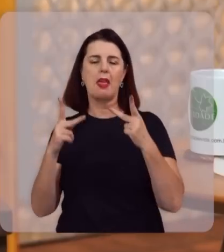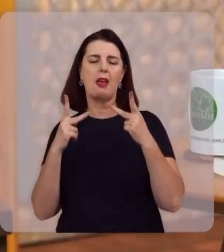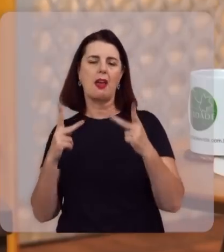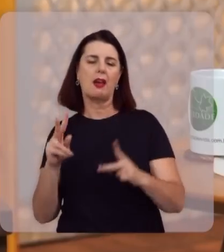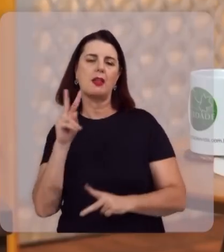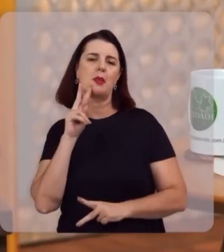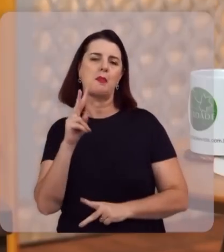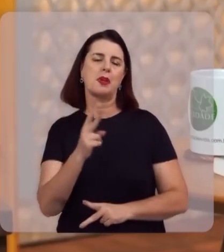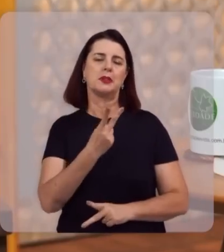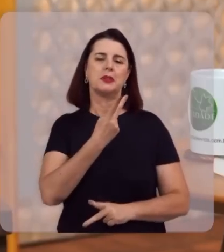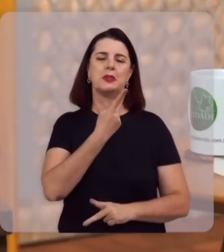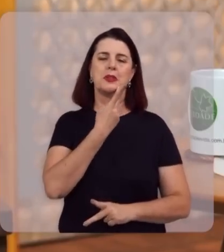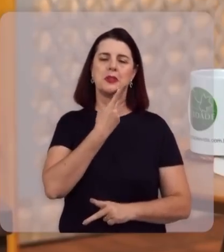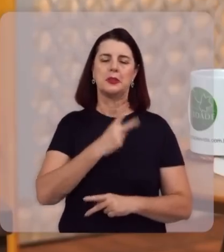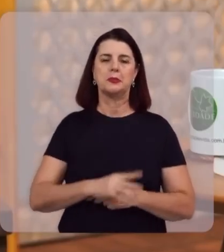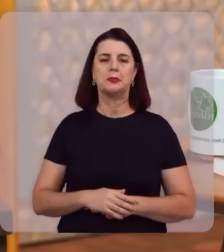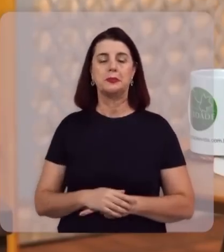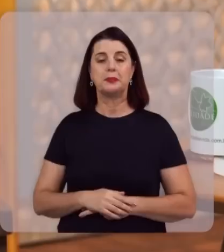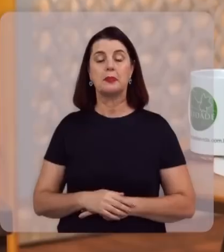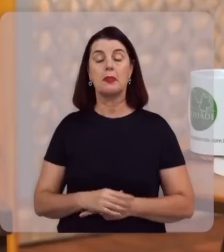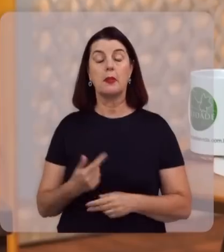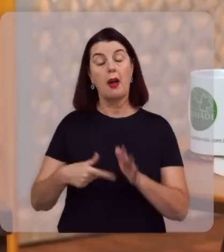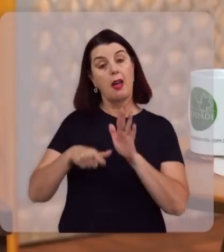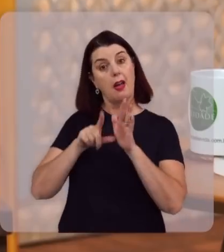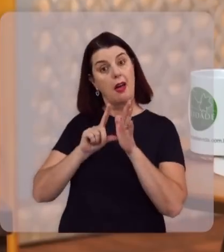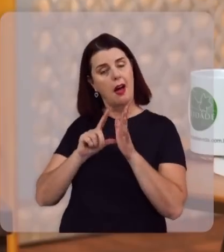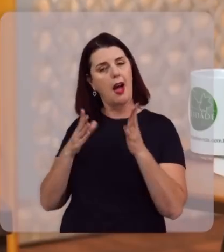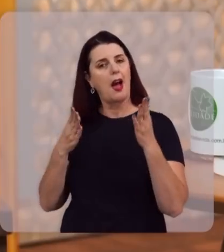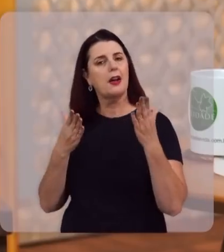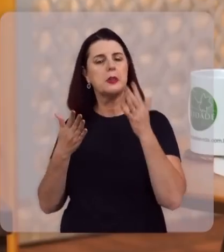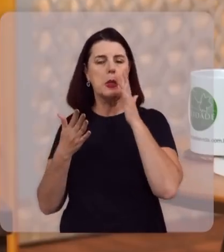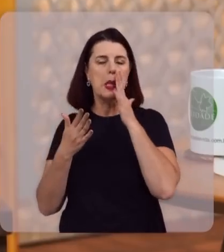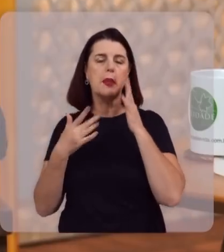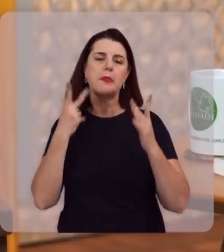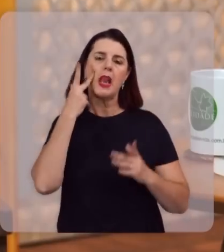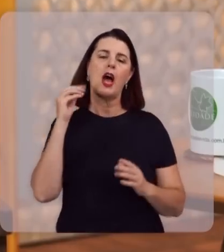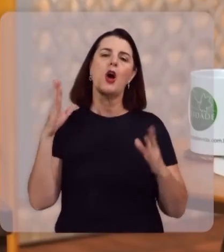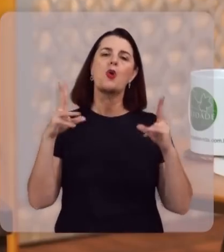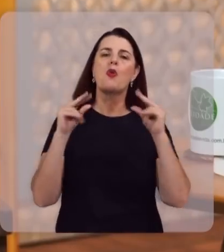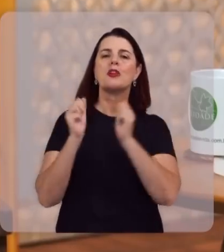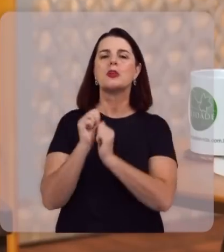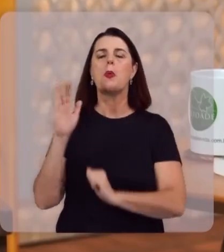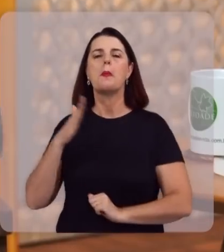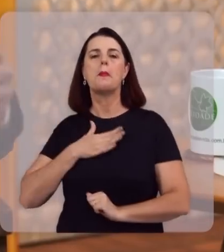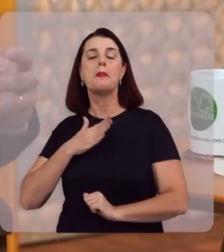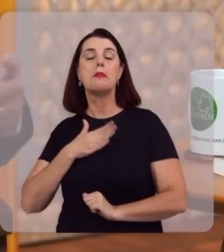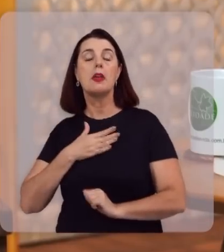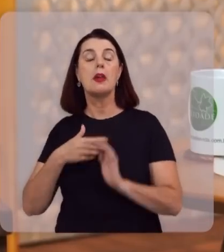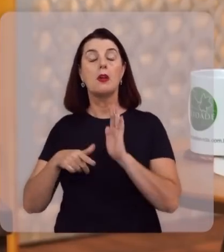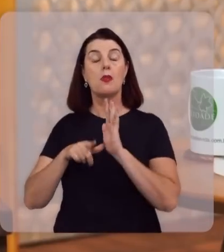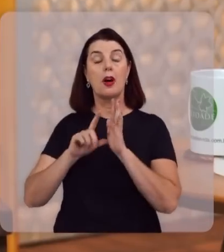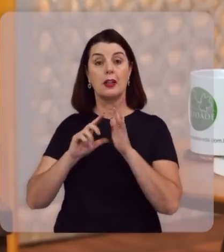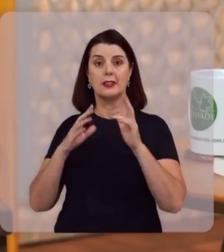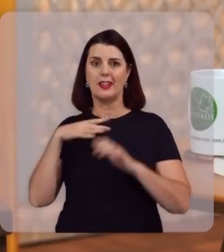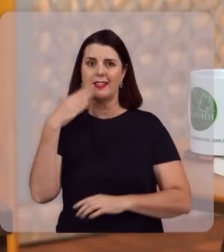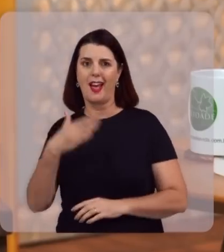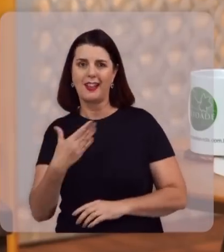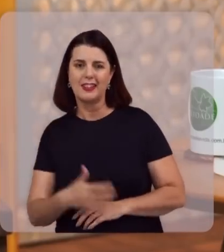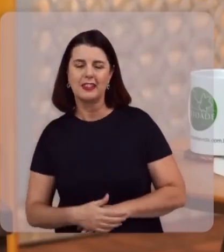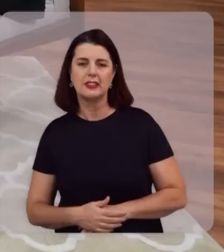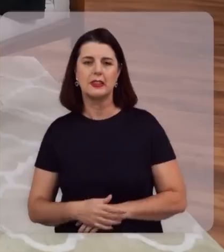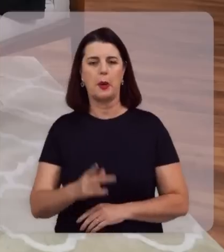a mensagem com o reverendo Hernandes Dias Lopes, mas antes disso, para conversar comigo aqui, já em clima de